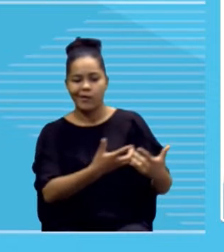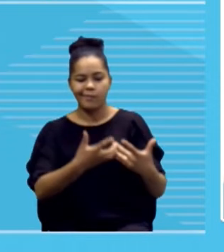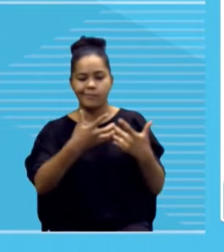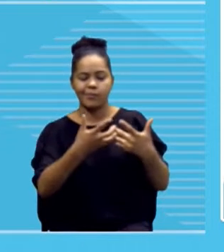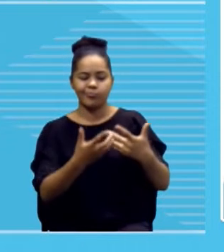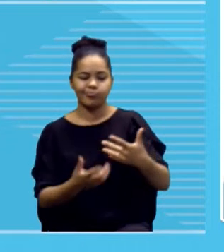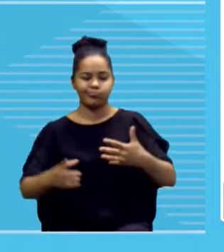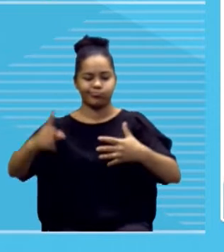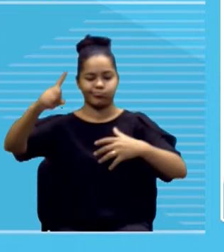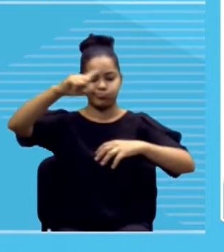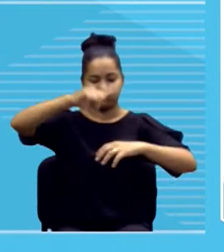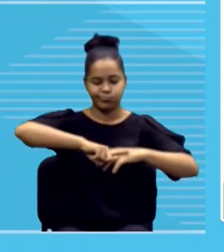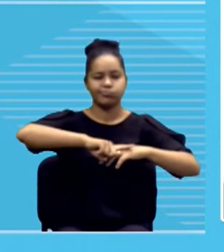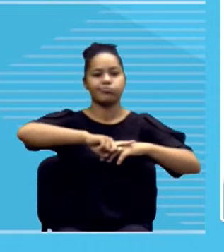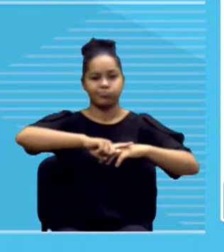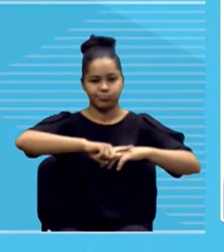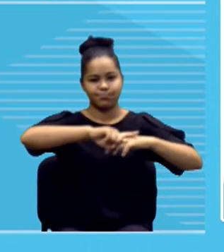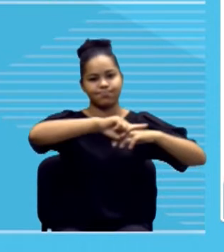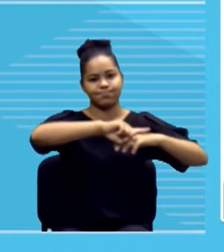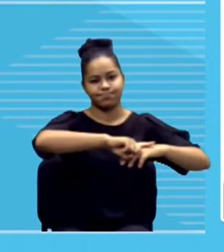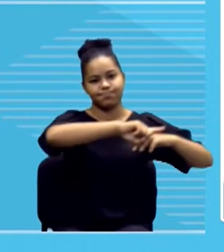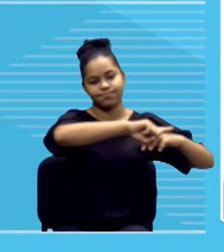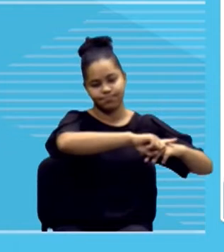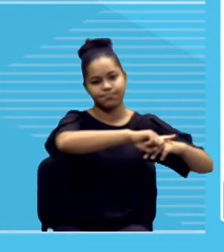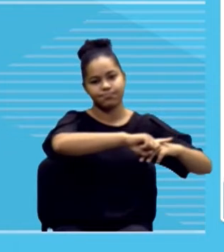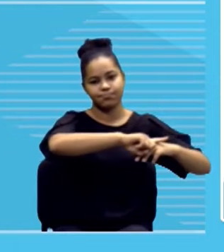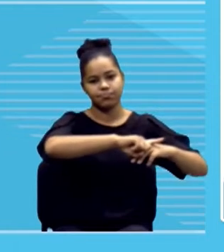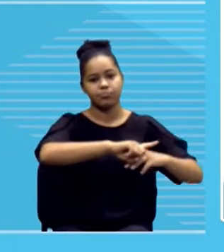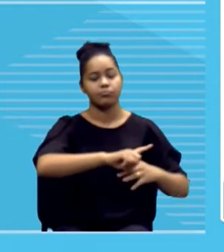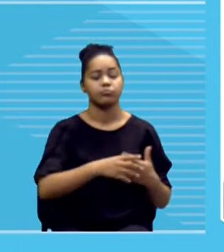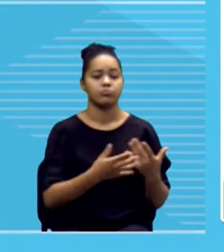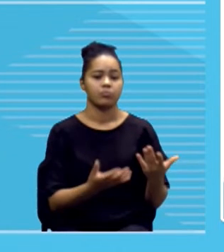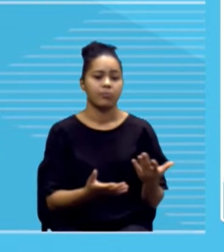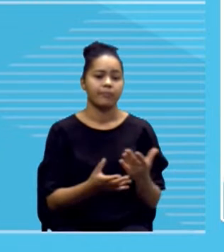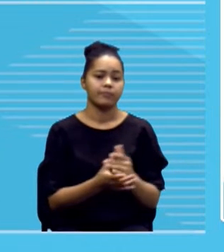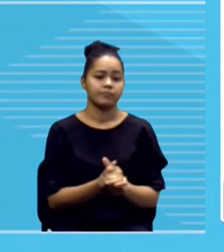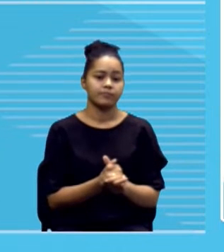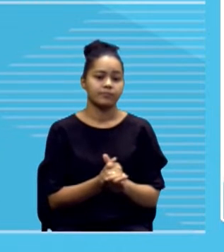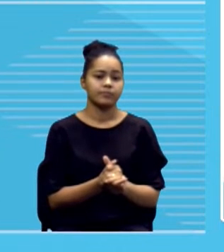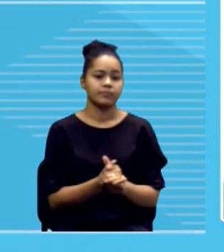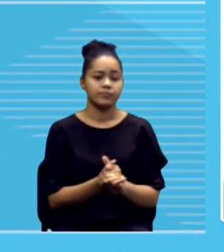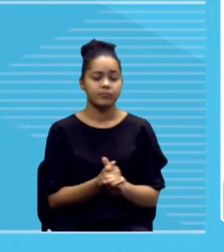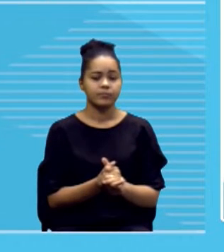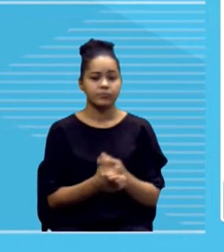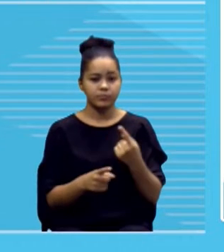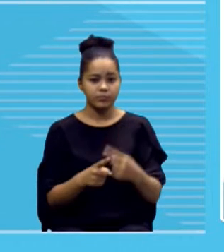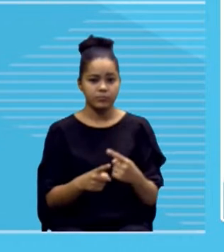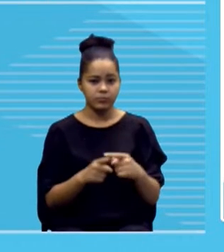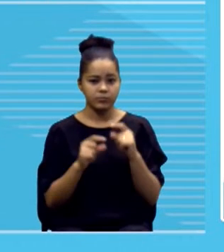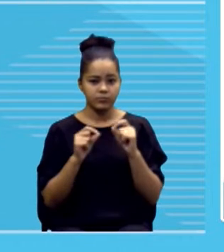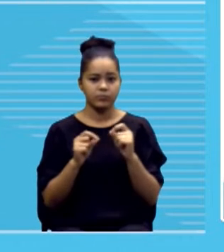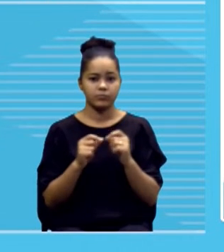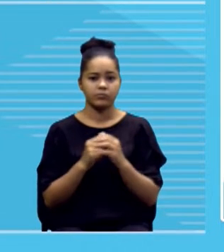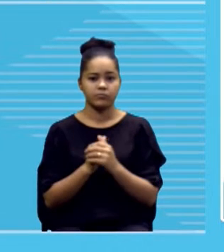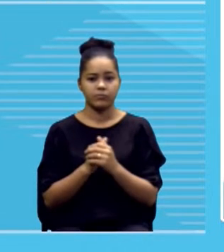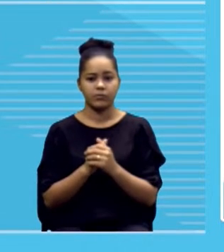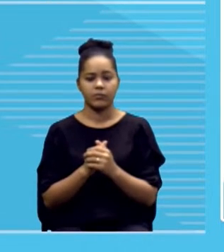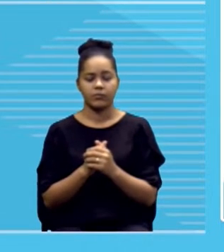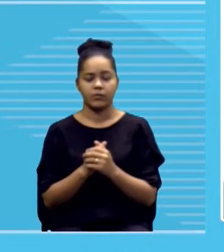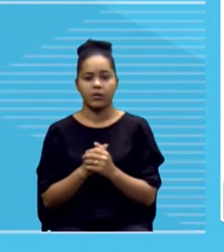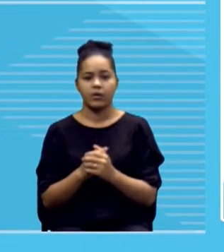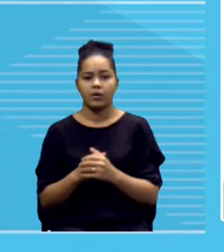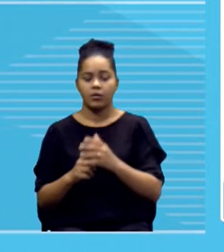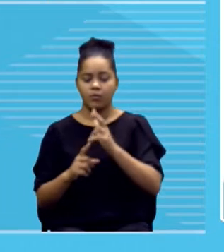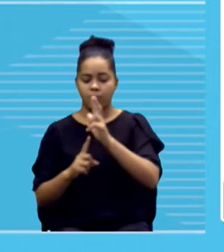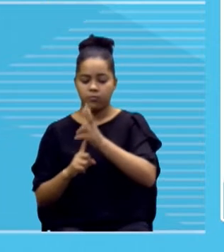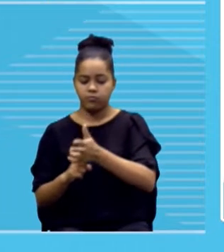ali tem que ser carregada individualmente. A coluna, que é o que vai formar o corpo do aerogerador, é desmontado em pequenas circunferências